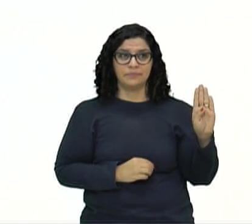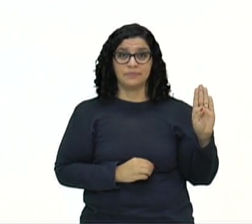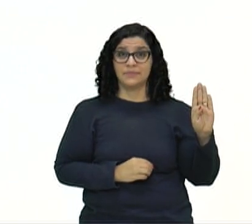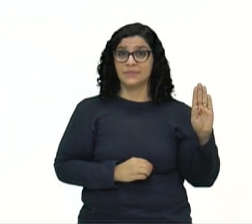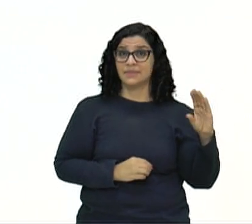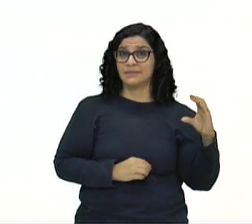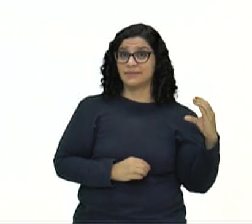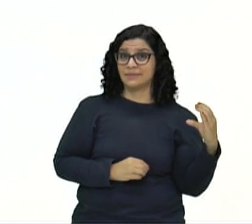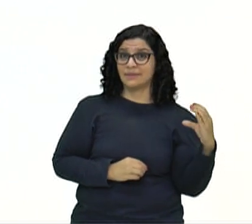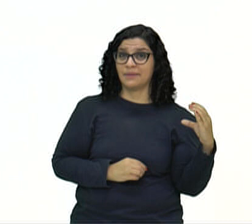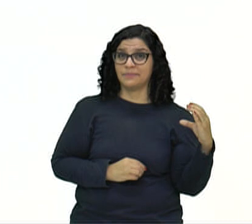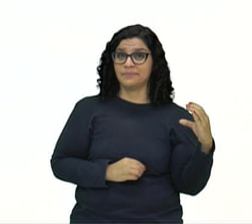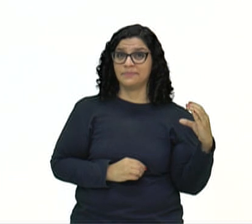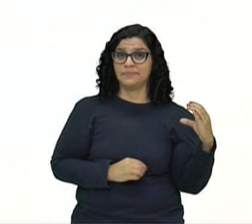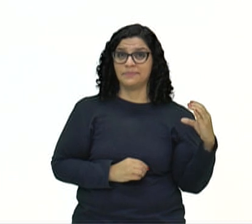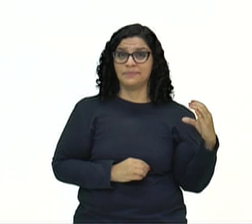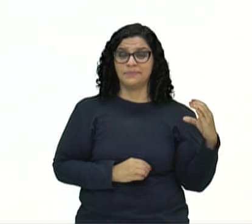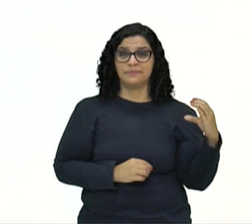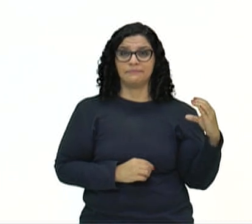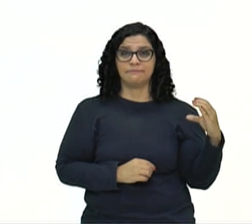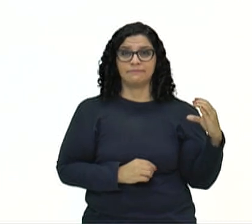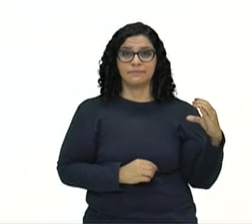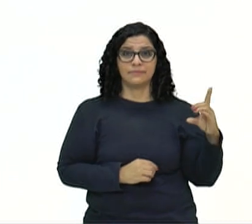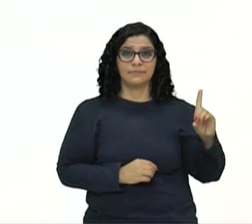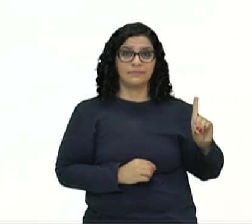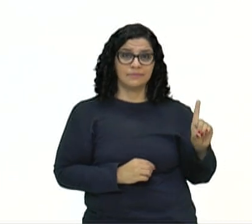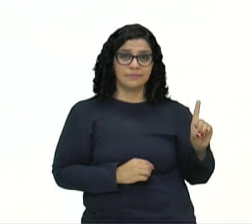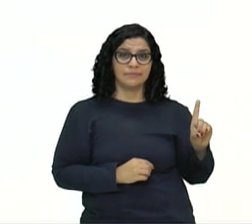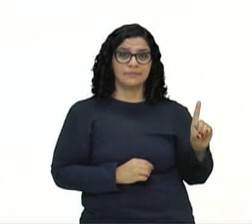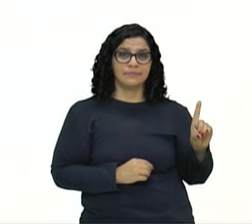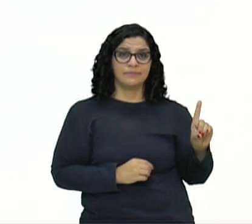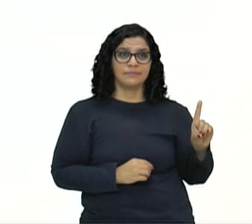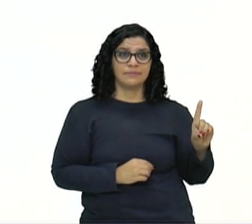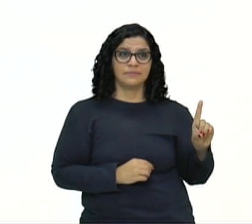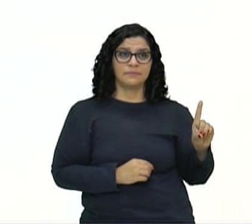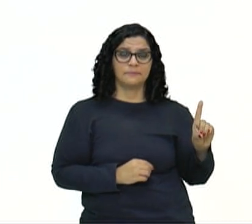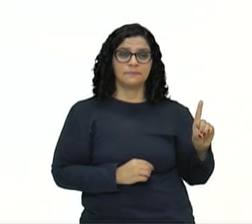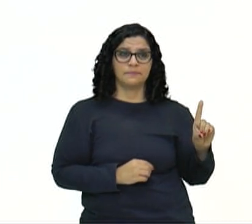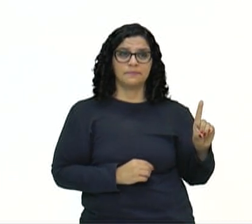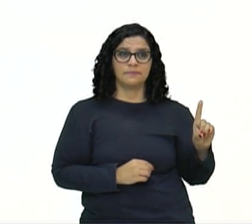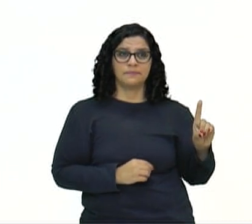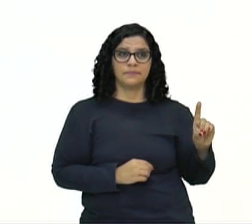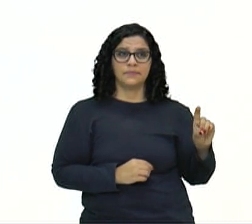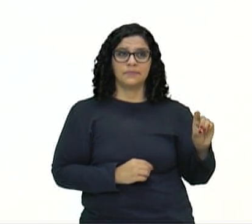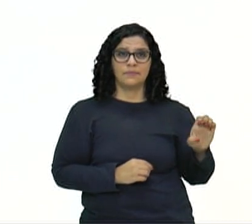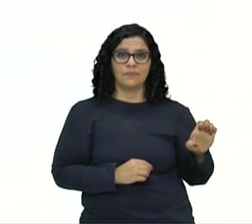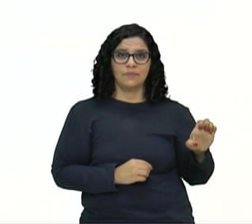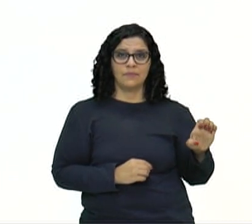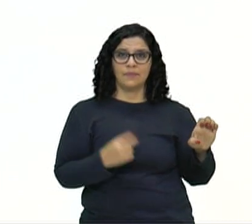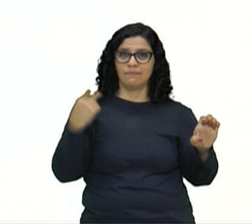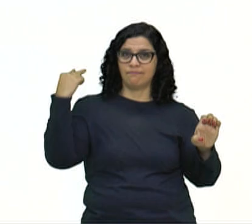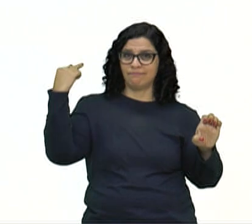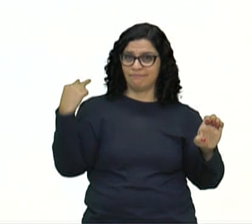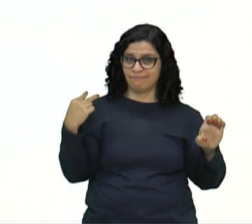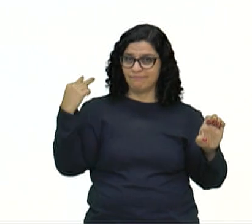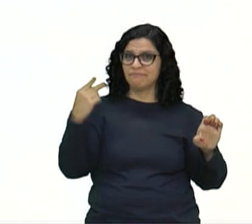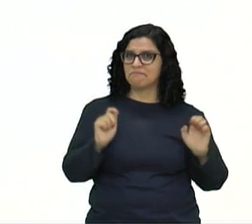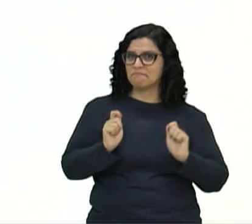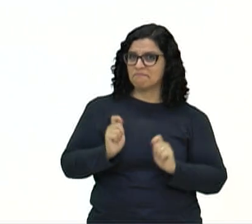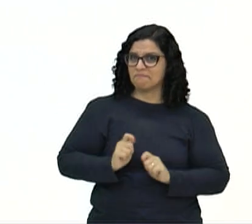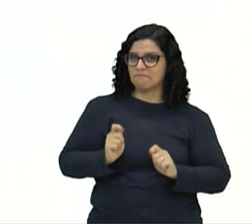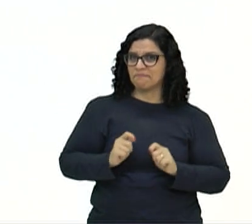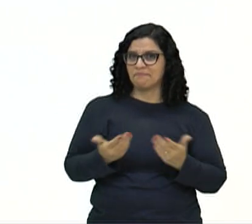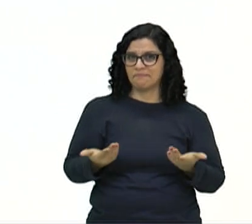de rizoides. C. Presença de filoides. D. Ausência de frutos. Ou E. Ausência